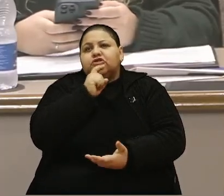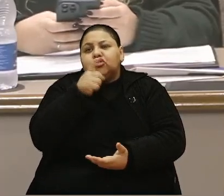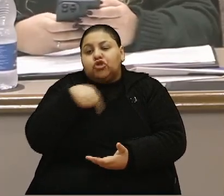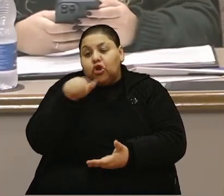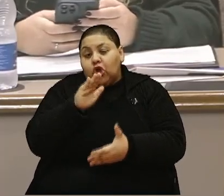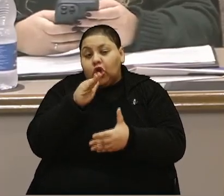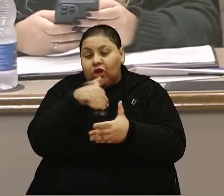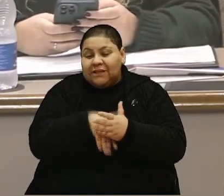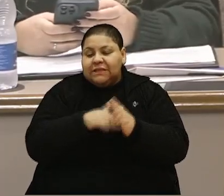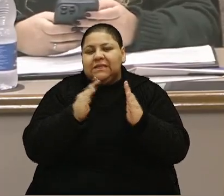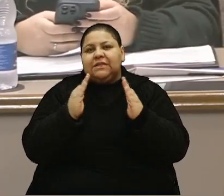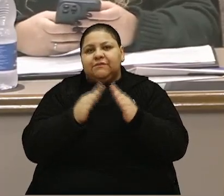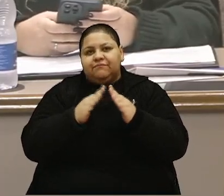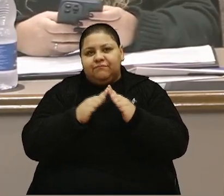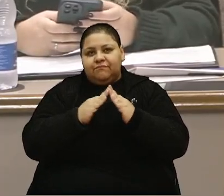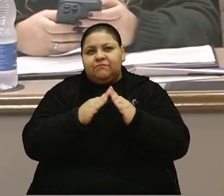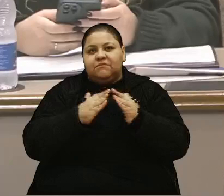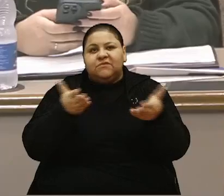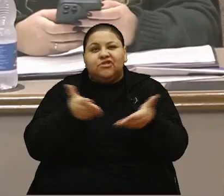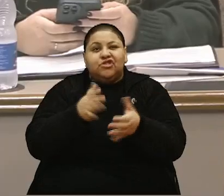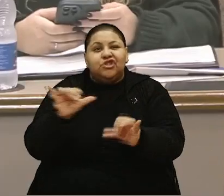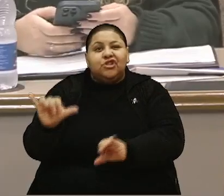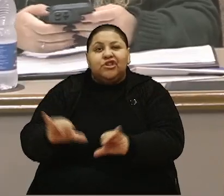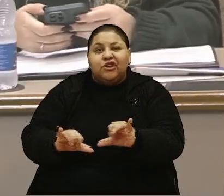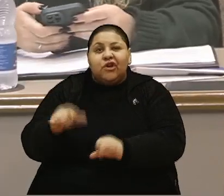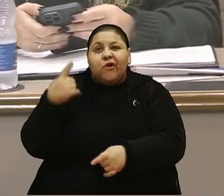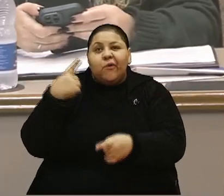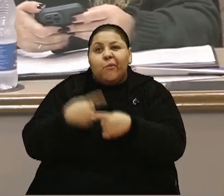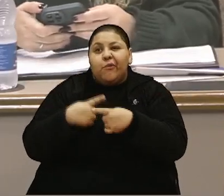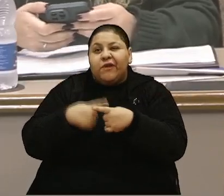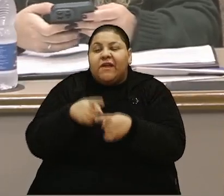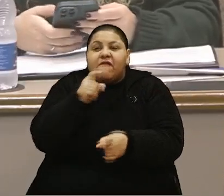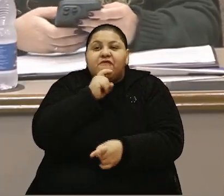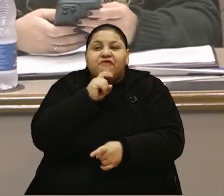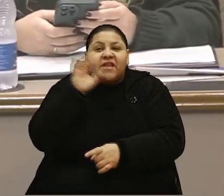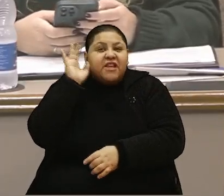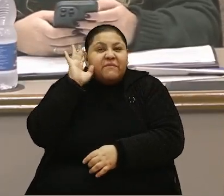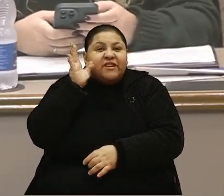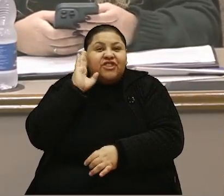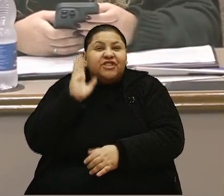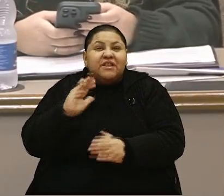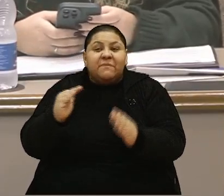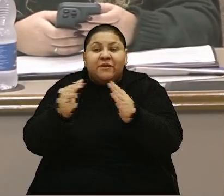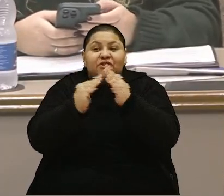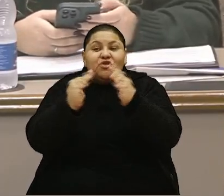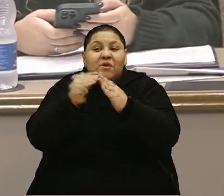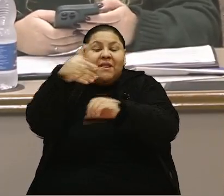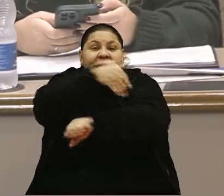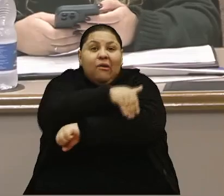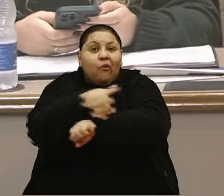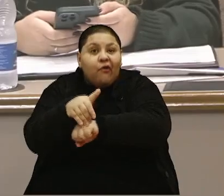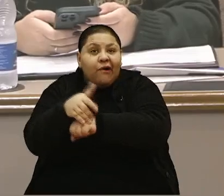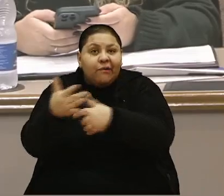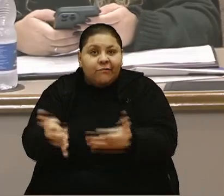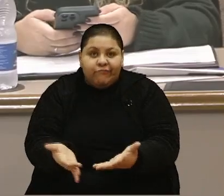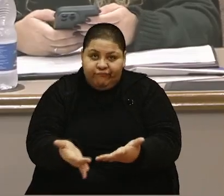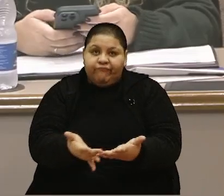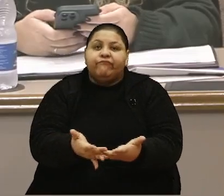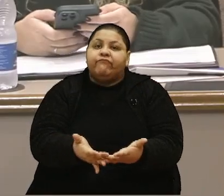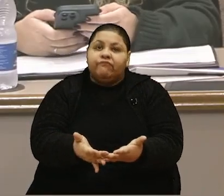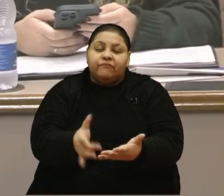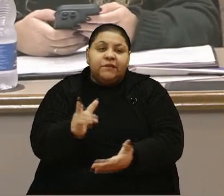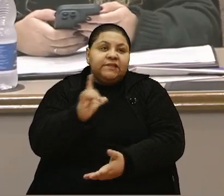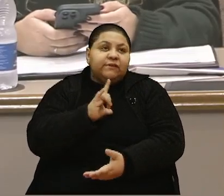das nossas casas, já sofremos por consequência do frio. Imagina quem está morando na rua. Imagina quem está morando na rua,